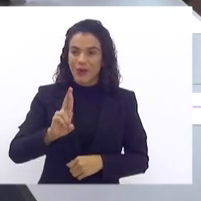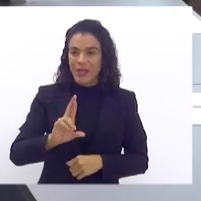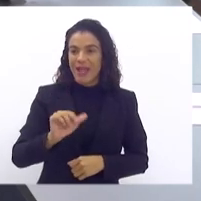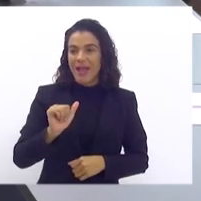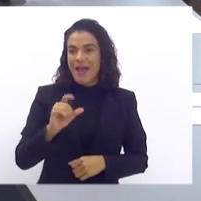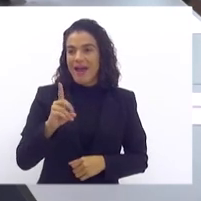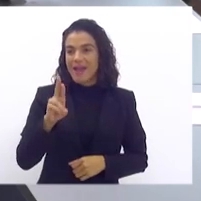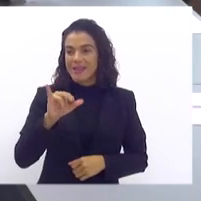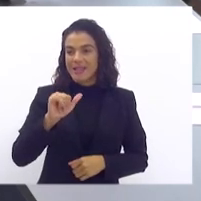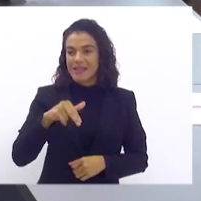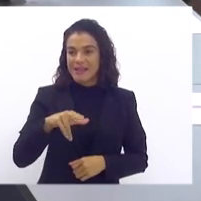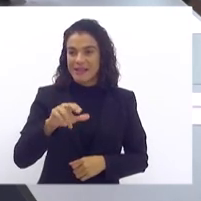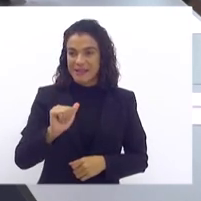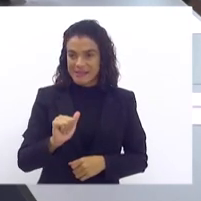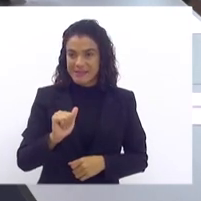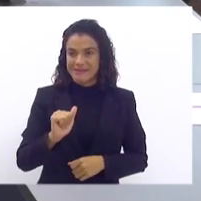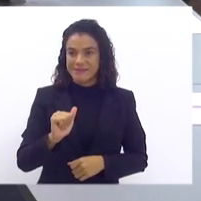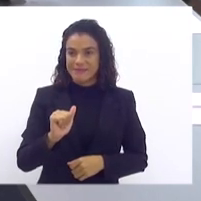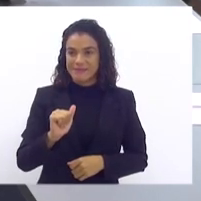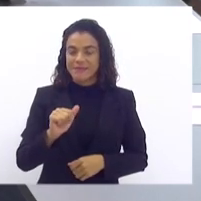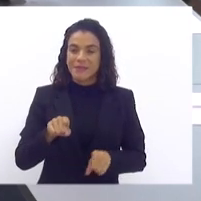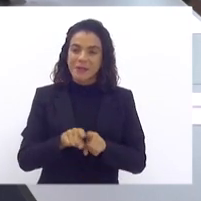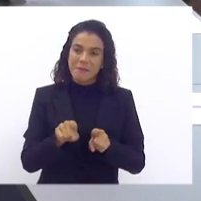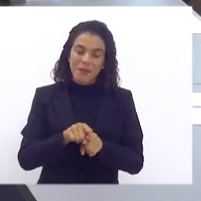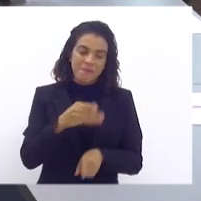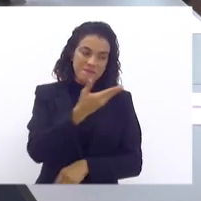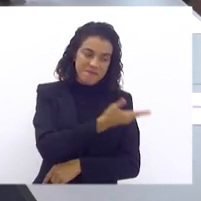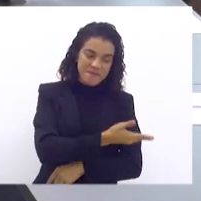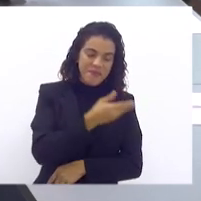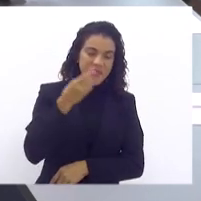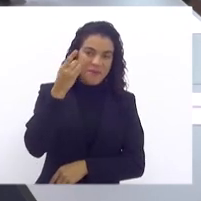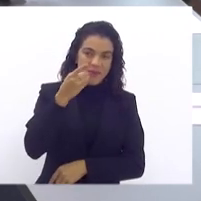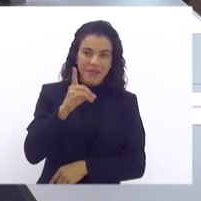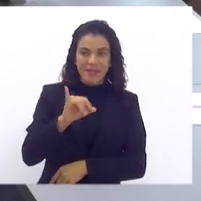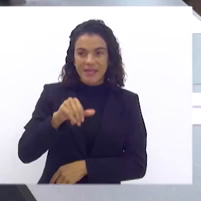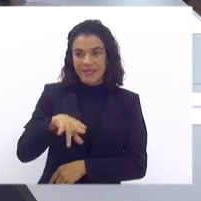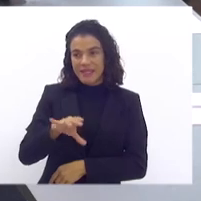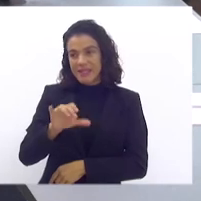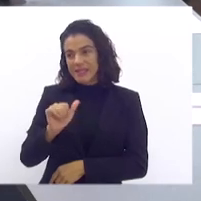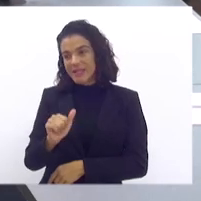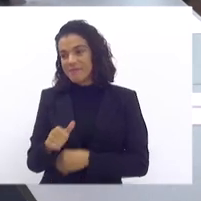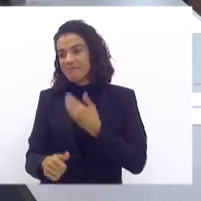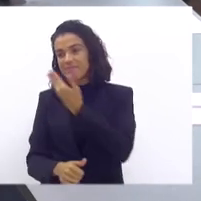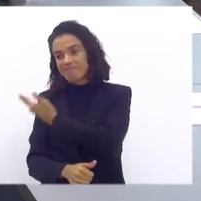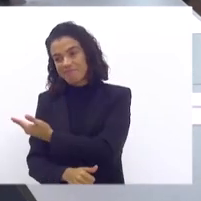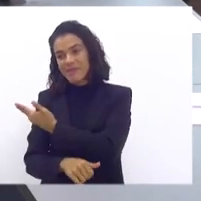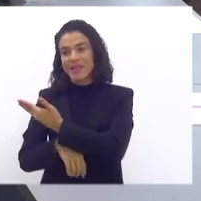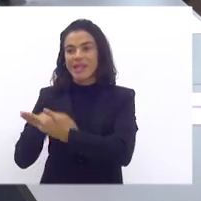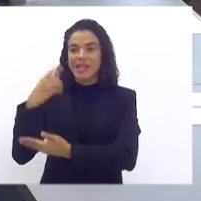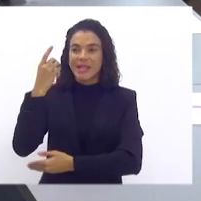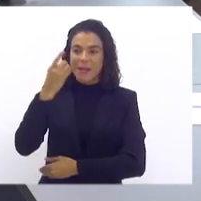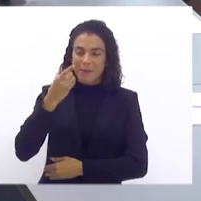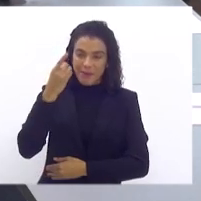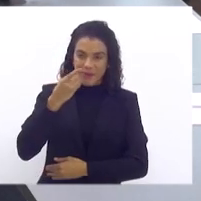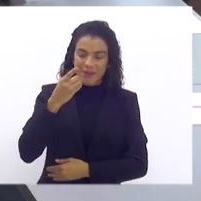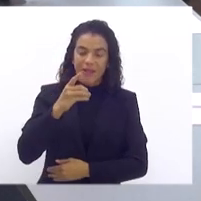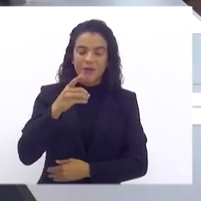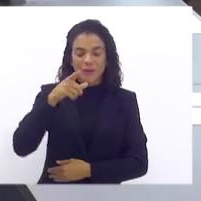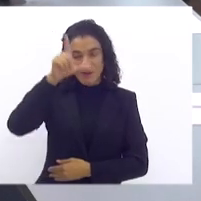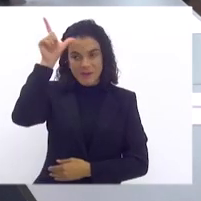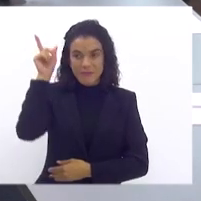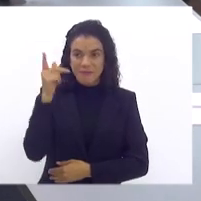fazer uma pergunta, passar para a deputada Índia, para o deputado Douglas Paulo, e aí, ao final, a nossa desembargadora